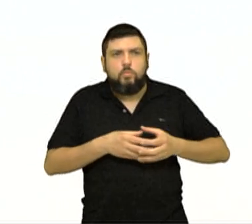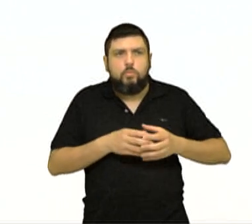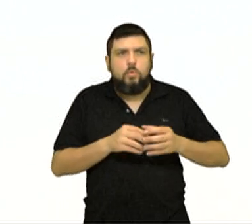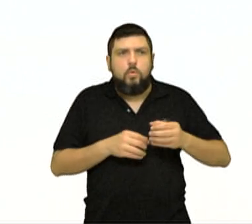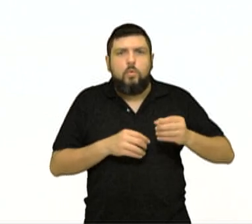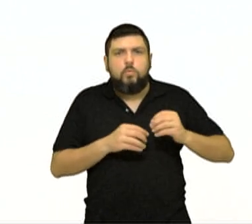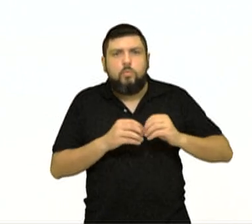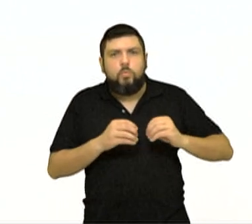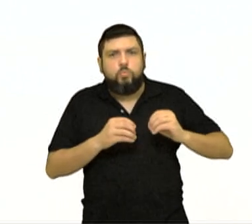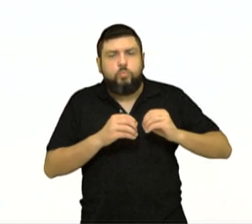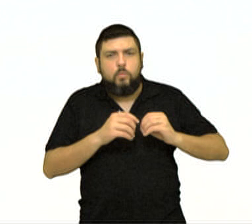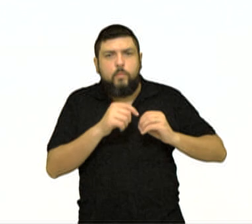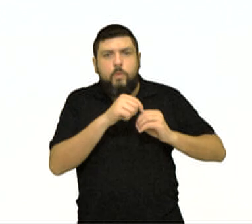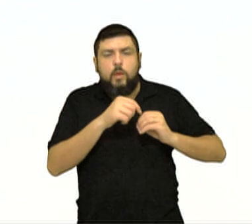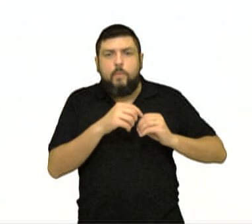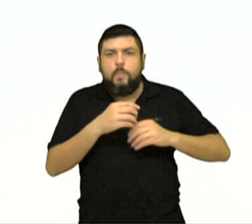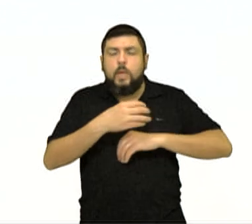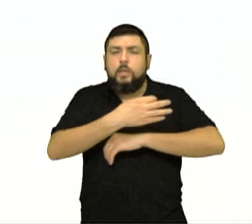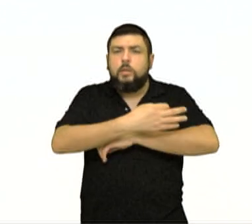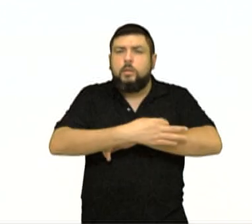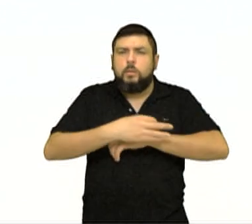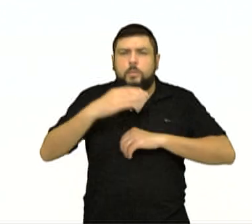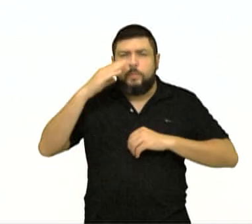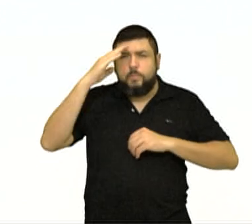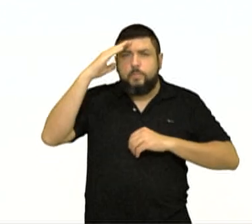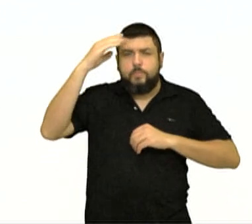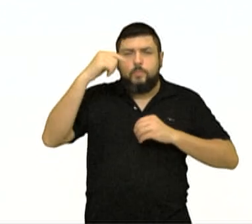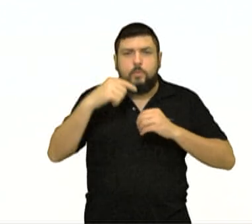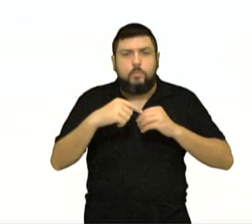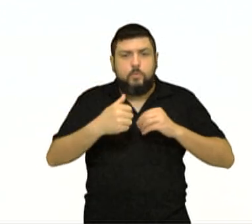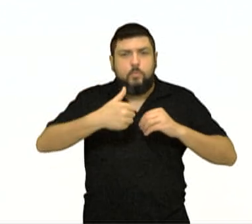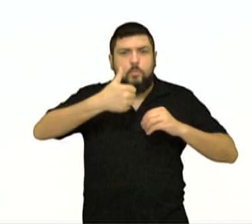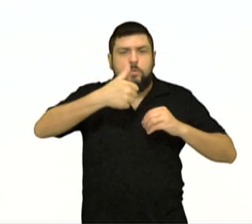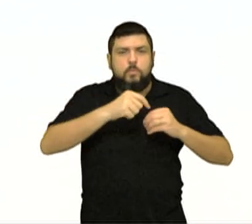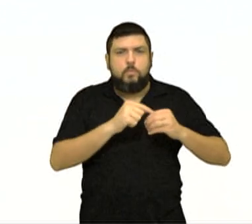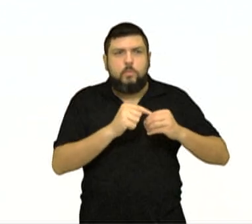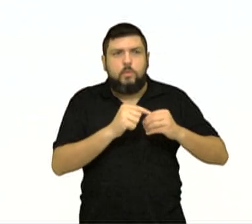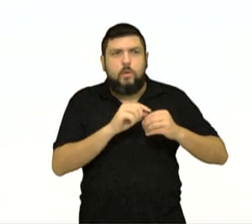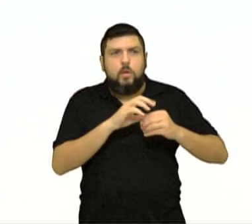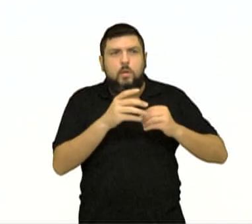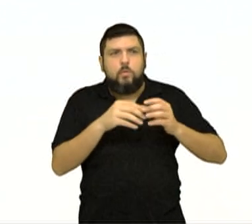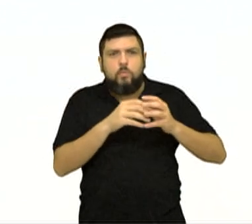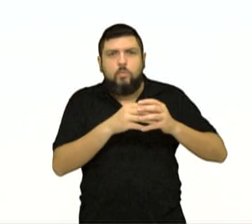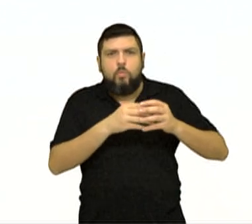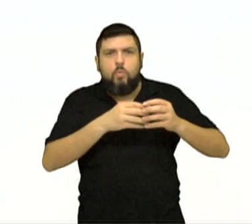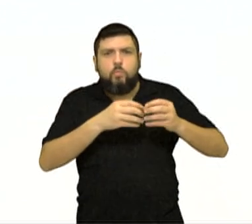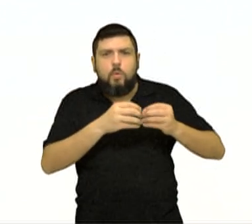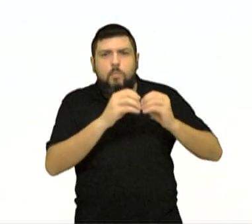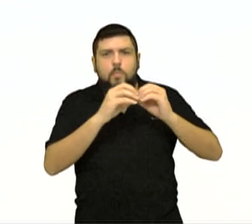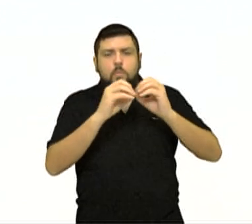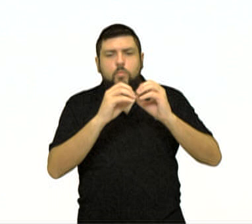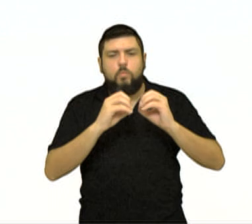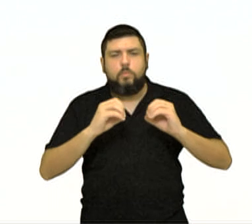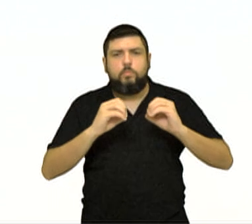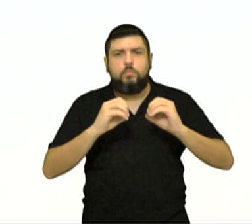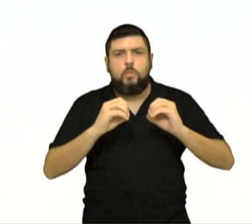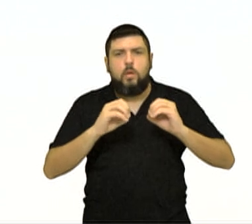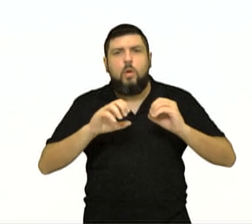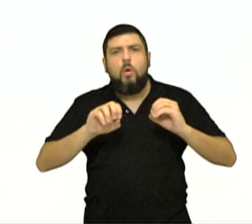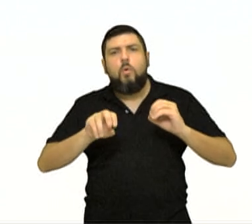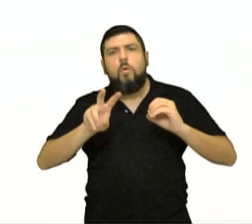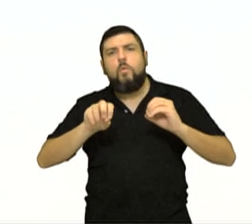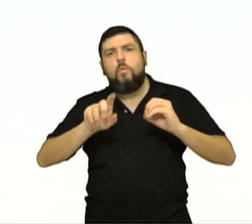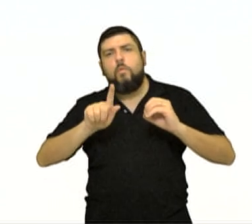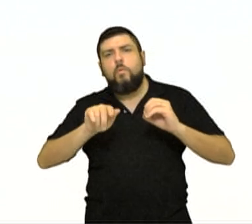células germinativas primordiais multiplicam e originam as chamadas ovogônias, né, no interior dos ovários. Então, a